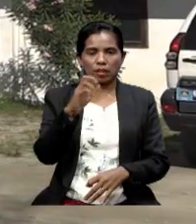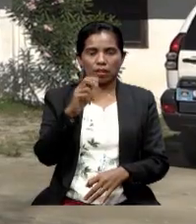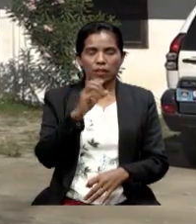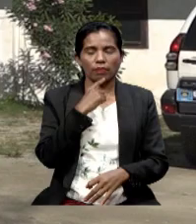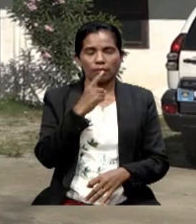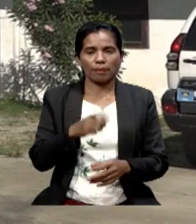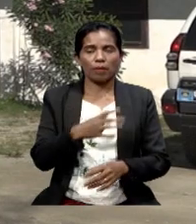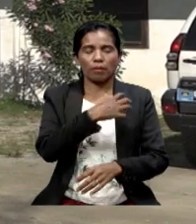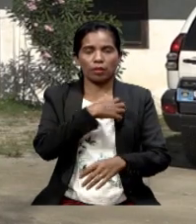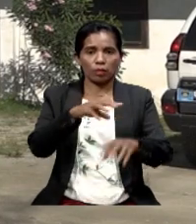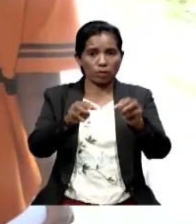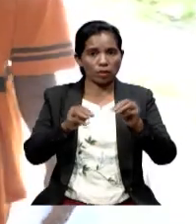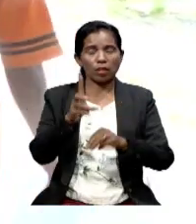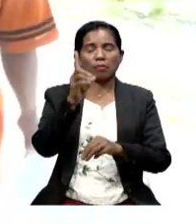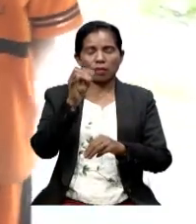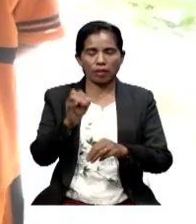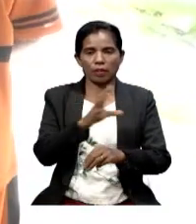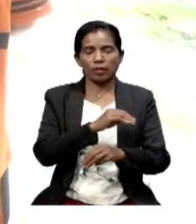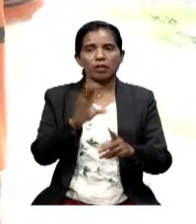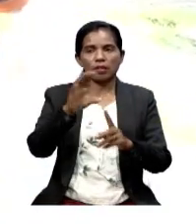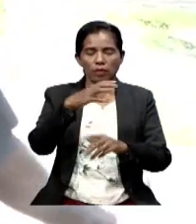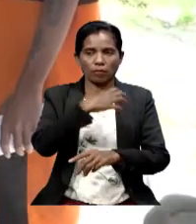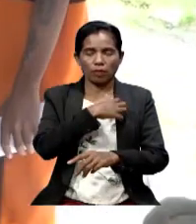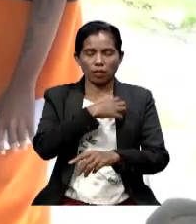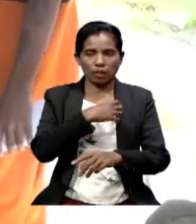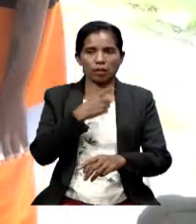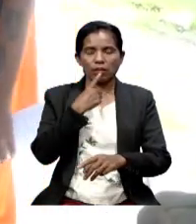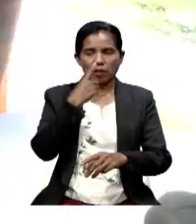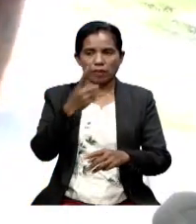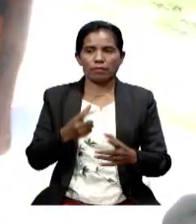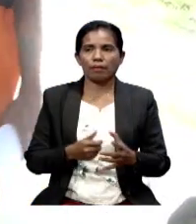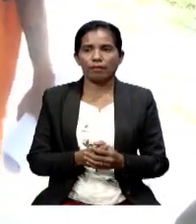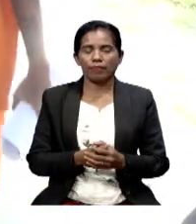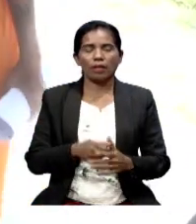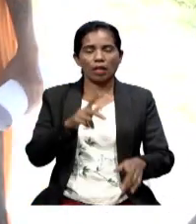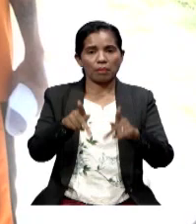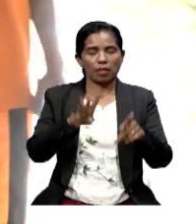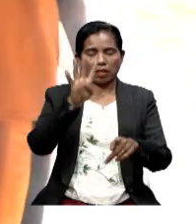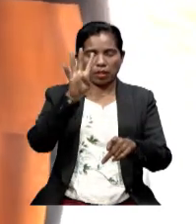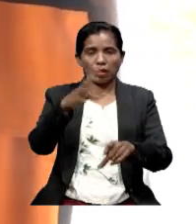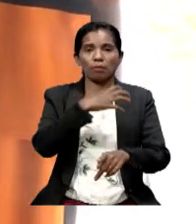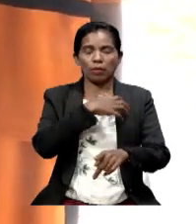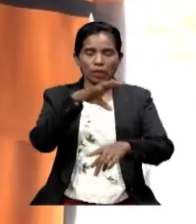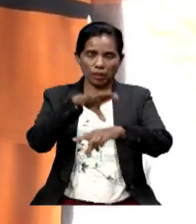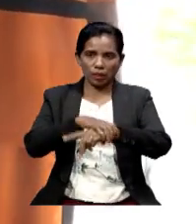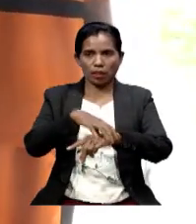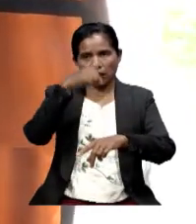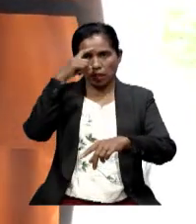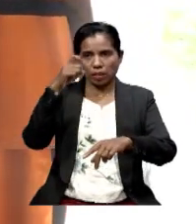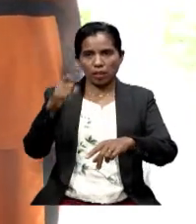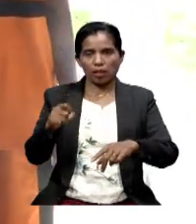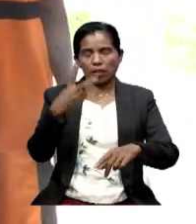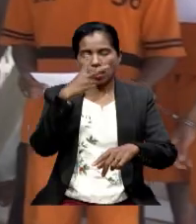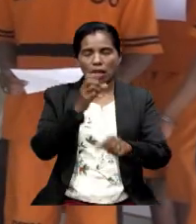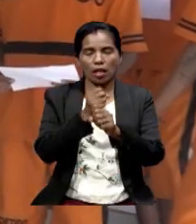Comandante Pentele Município de Ilha, Superintendente Chefe Polícia Henrique da Costa informa, suspeito na Inhat, neve polícia detém, tamba desconfia ao